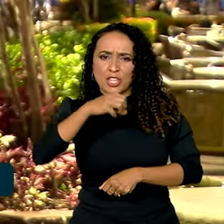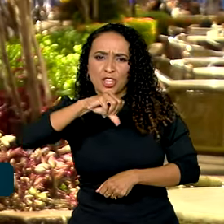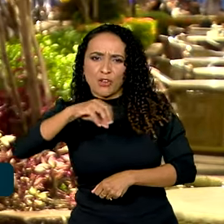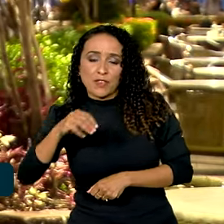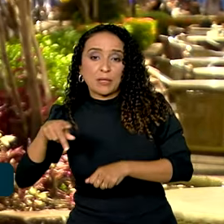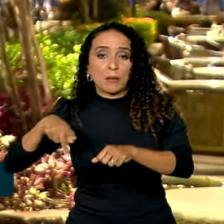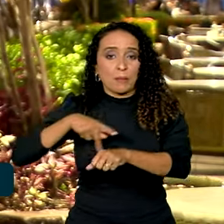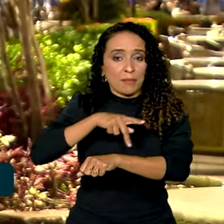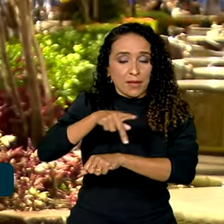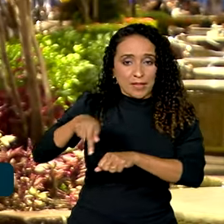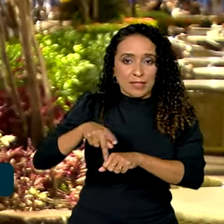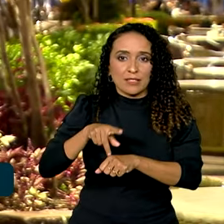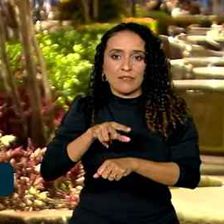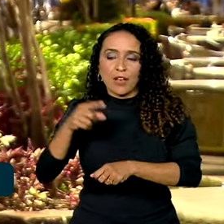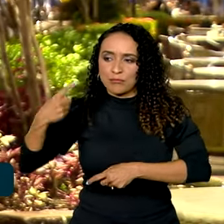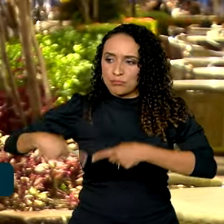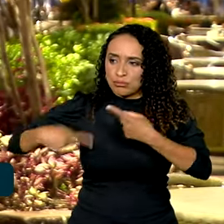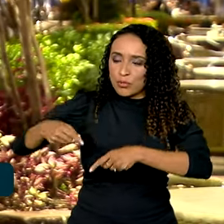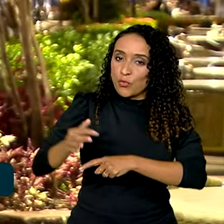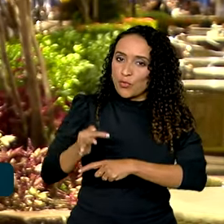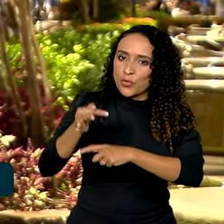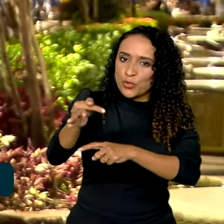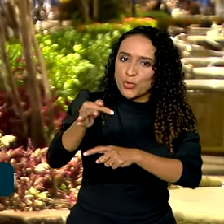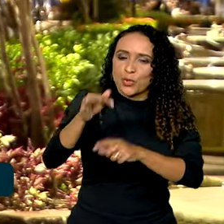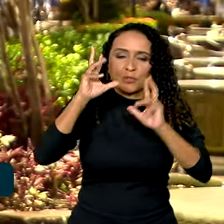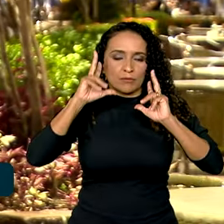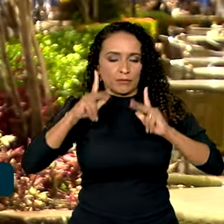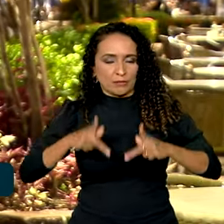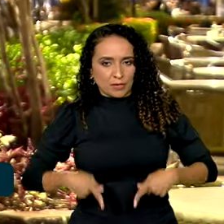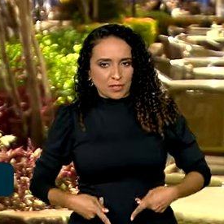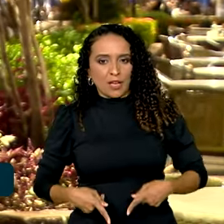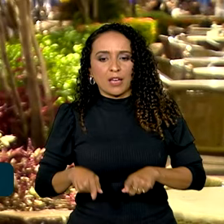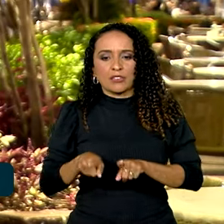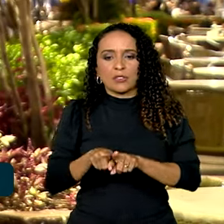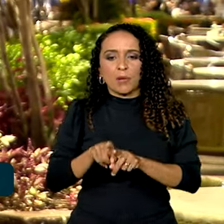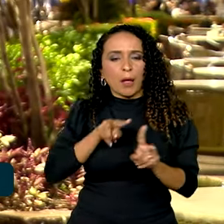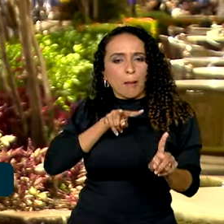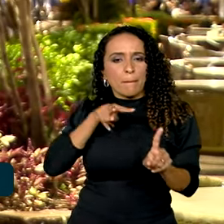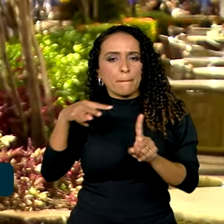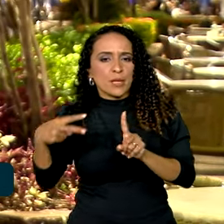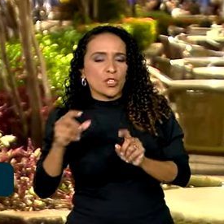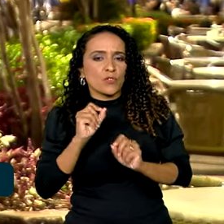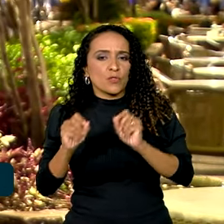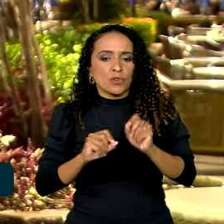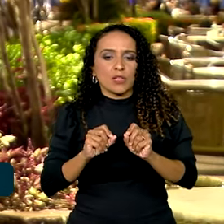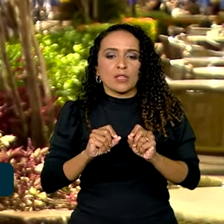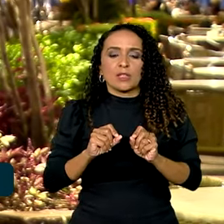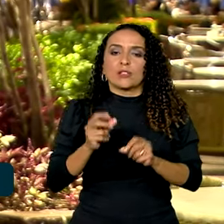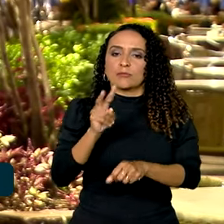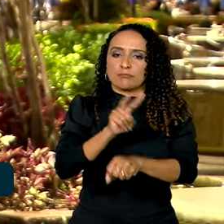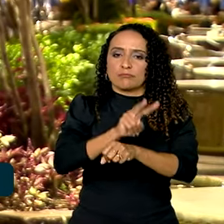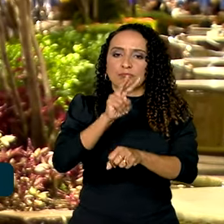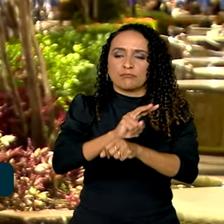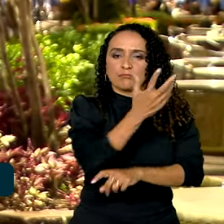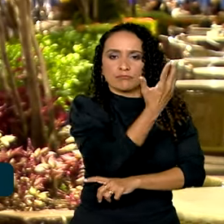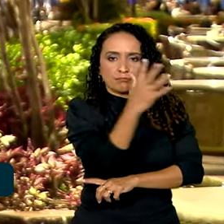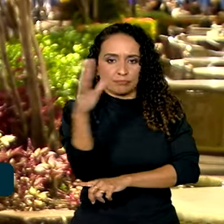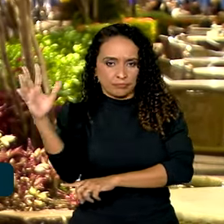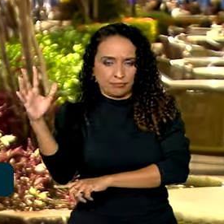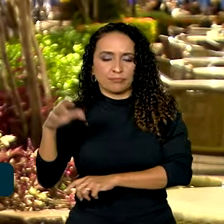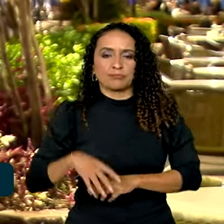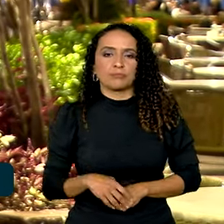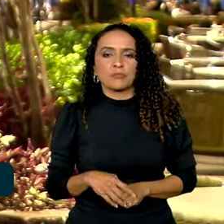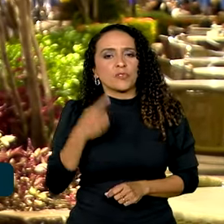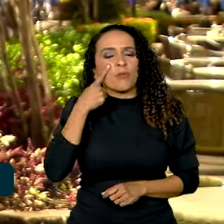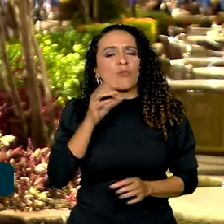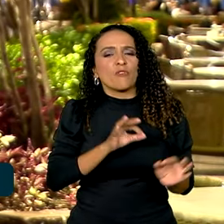190 países que vão discutir o futuro da humanidade sob a perspectiva da proteção do meio ambiente.